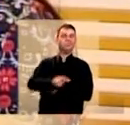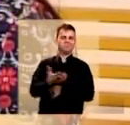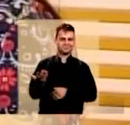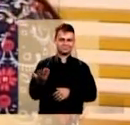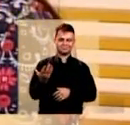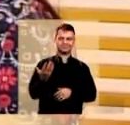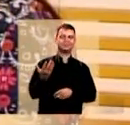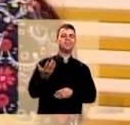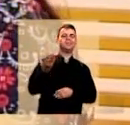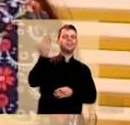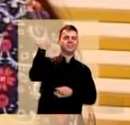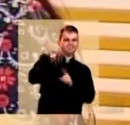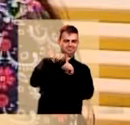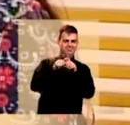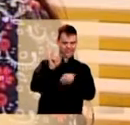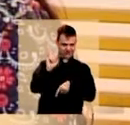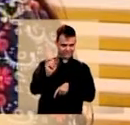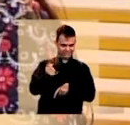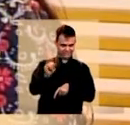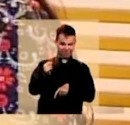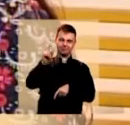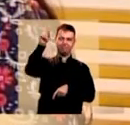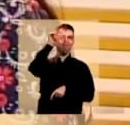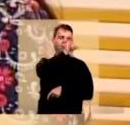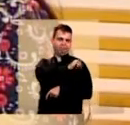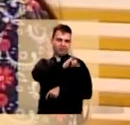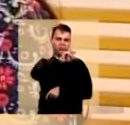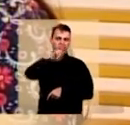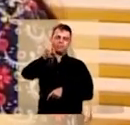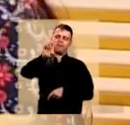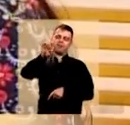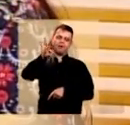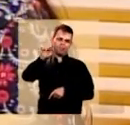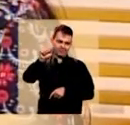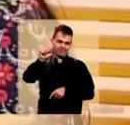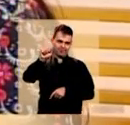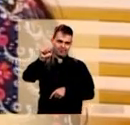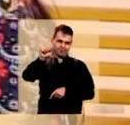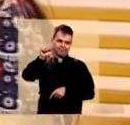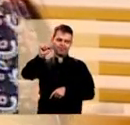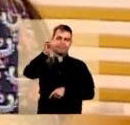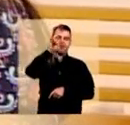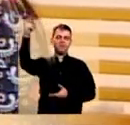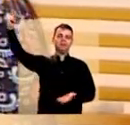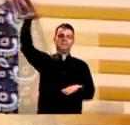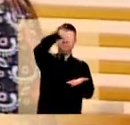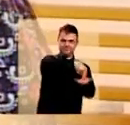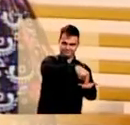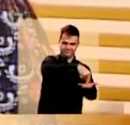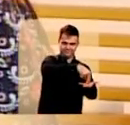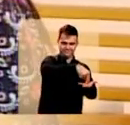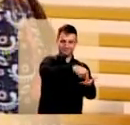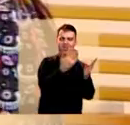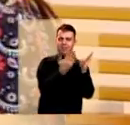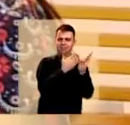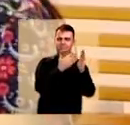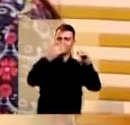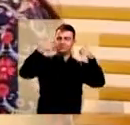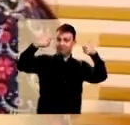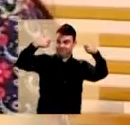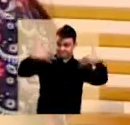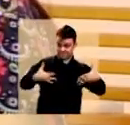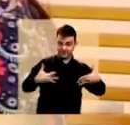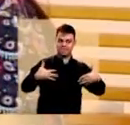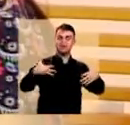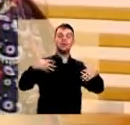ano, a gente trouxe uma autora carioca, Renata Ventura, que ela escreveu Arma Escarlate, que é